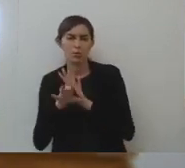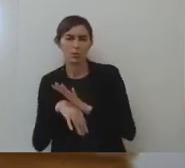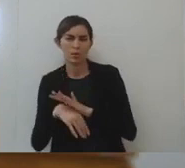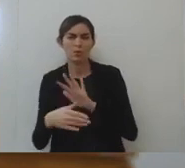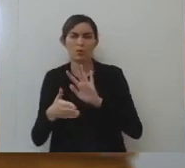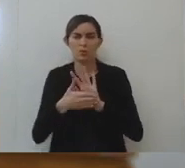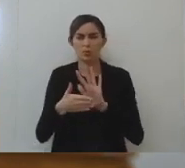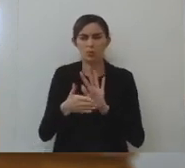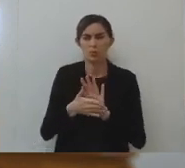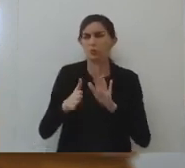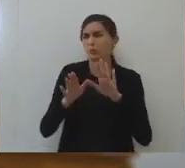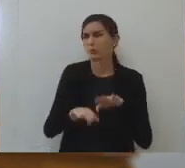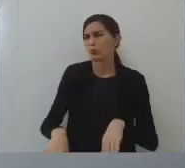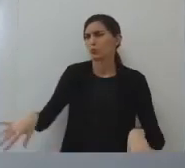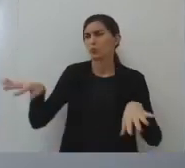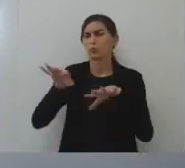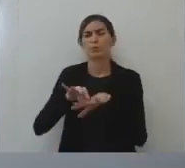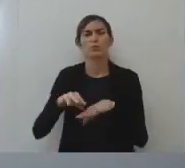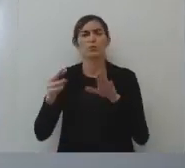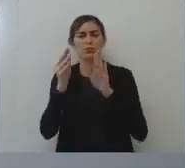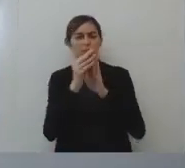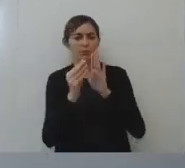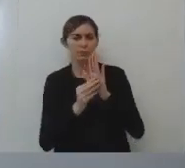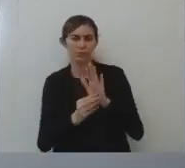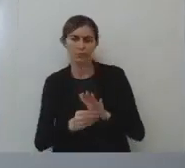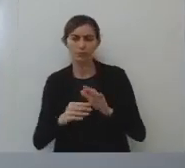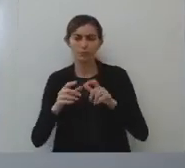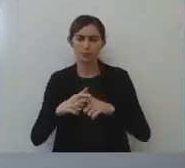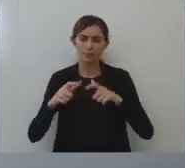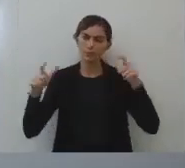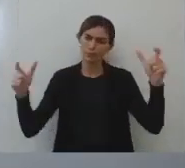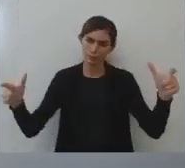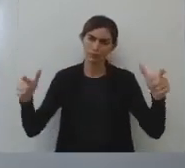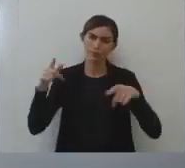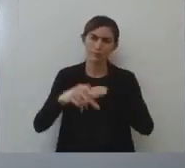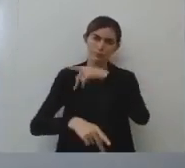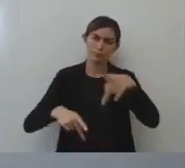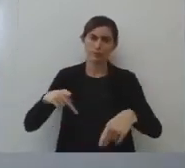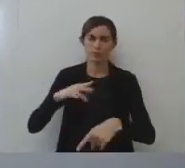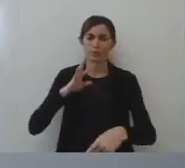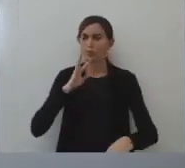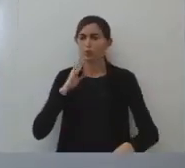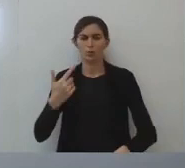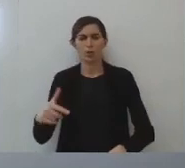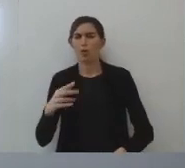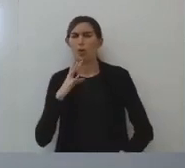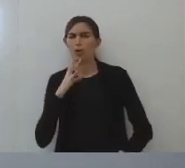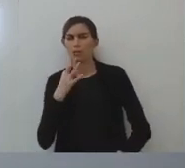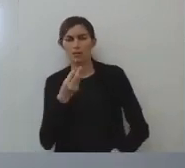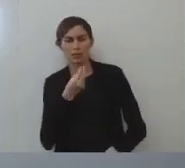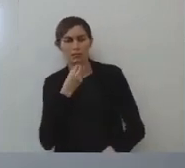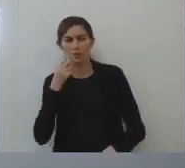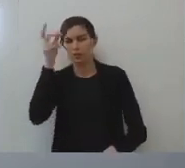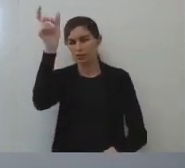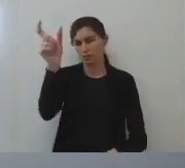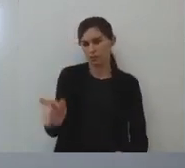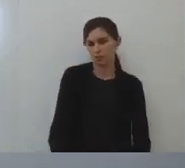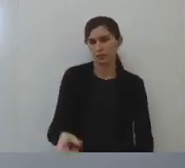padronizada e generalizada, estabelecida pelo senso comum, sem conhecimento profundo sobre algo ou